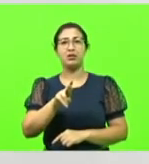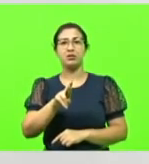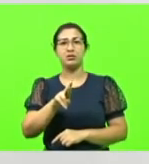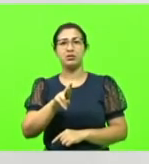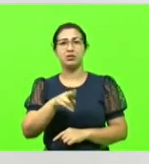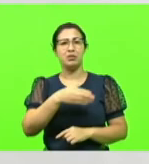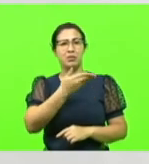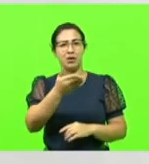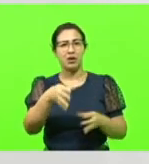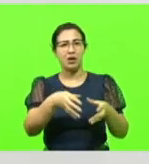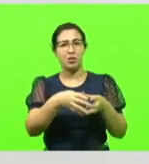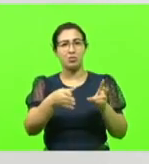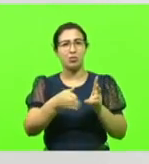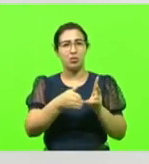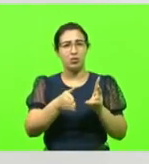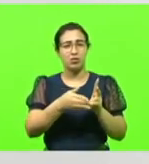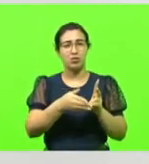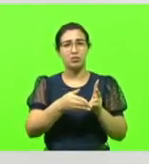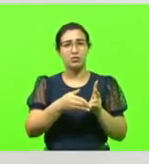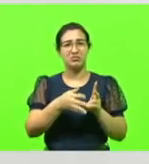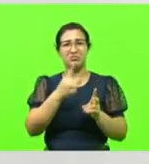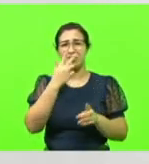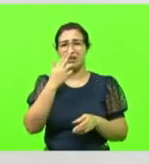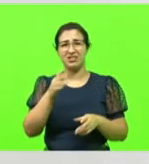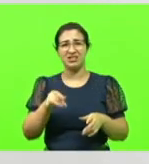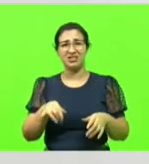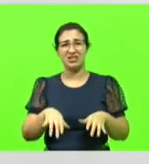índios, tem que ser à toa.